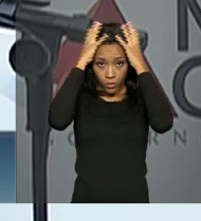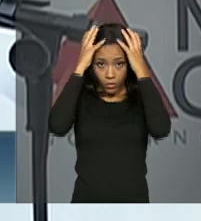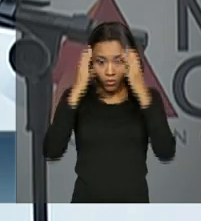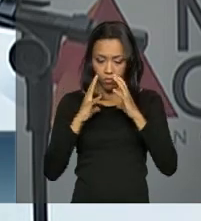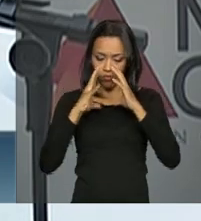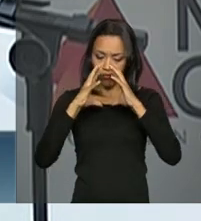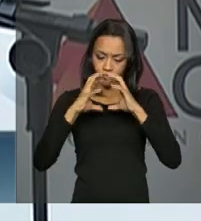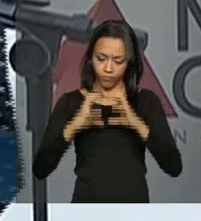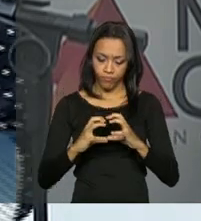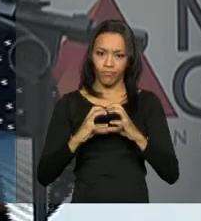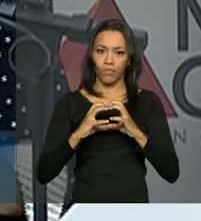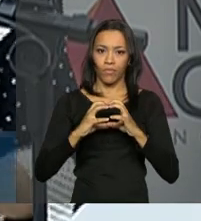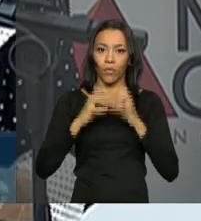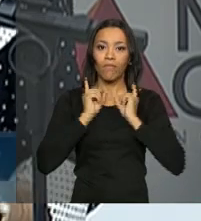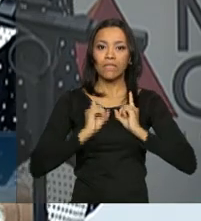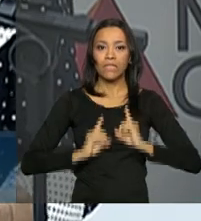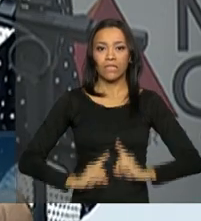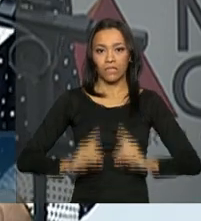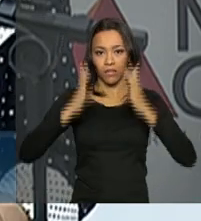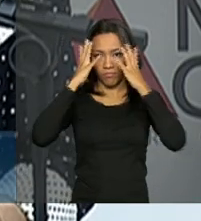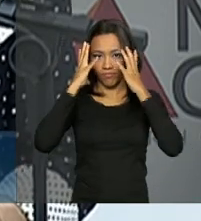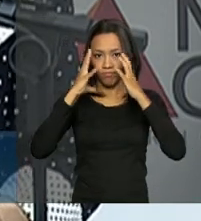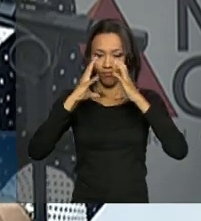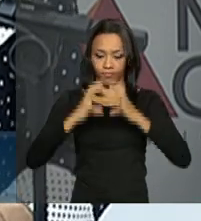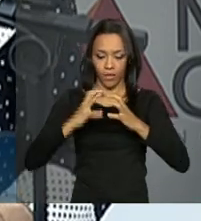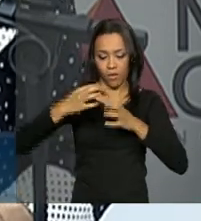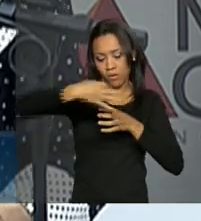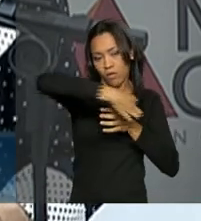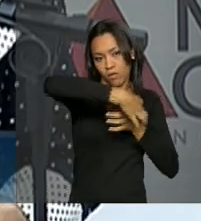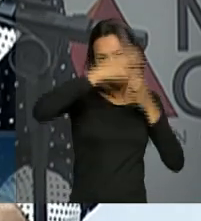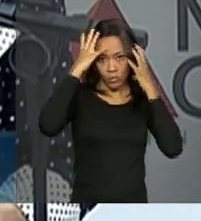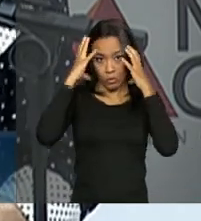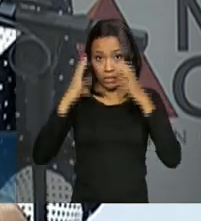recém-nascidas, cujo perímetro do cérebro